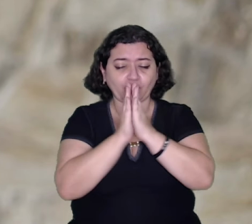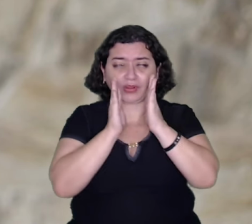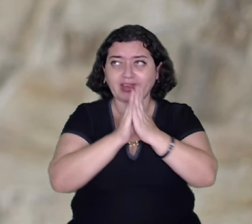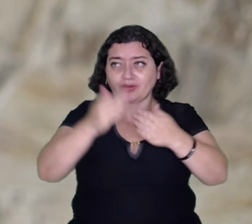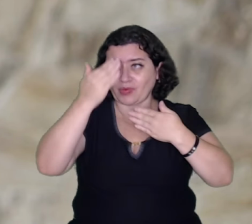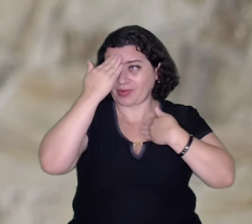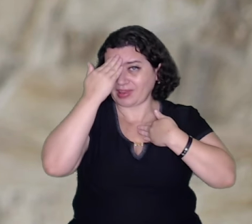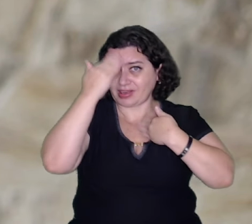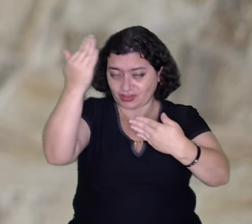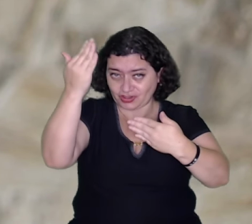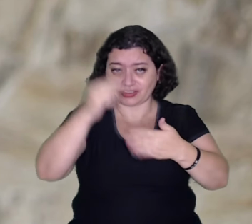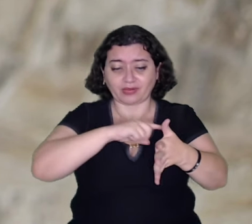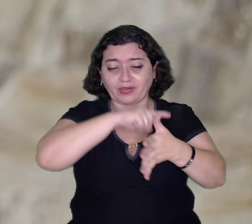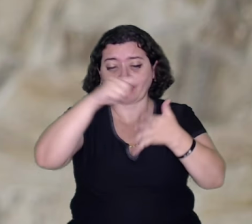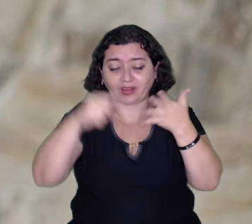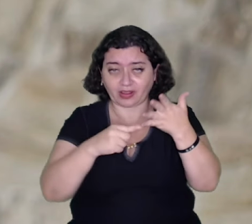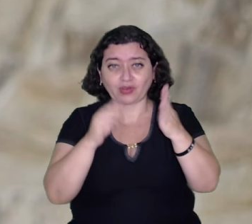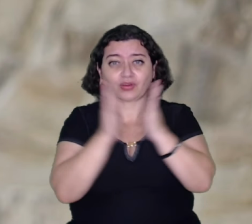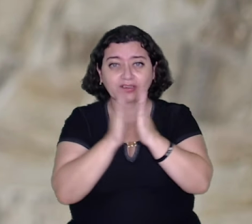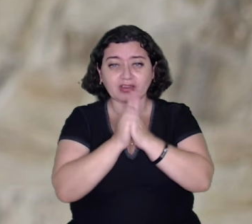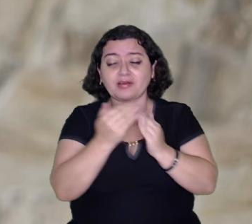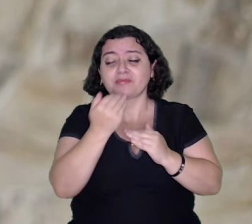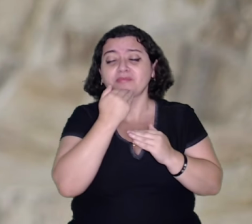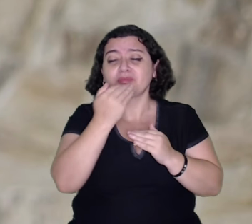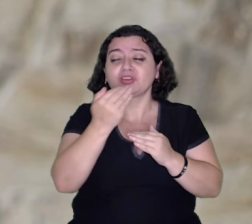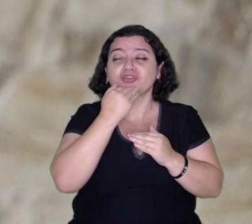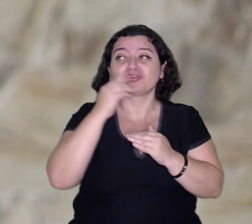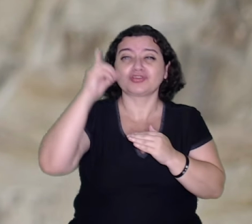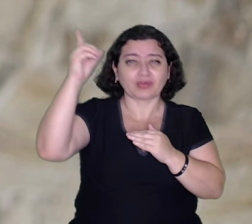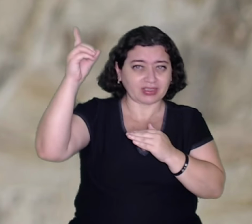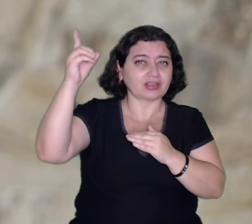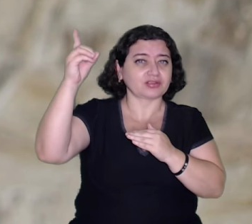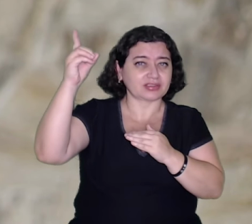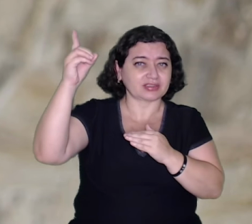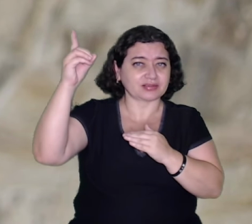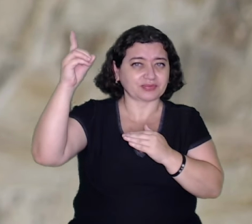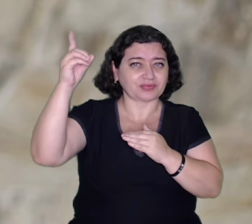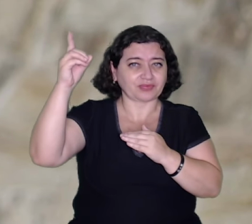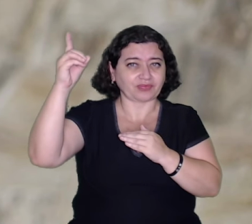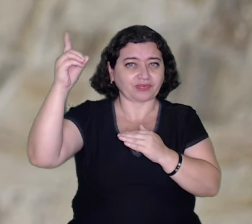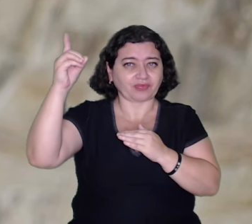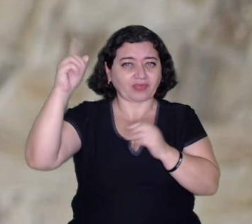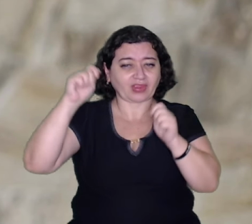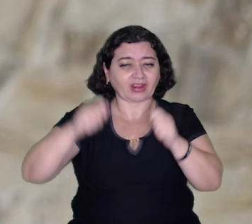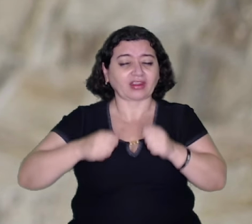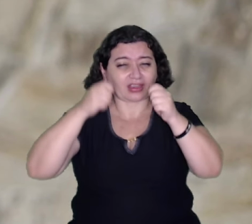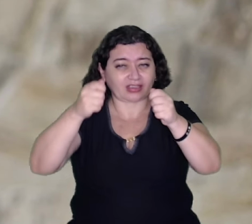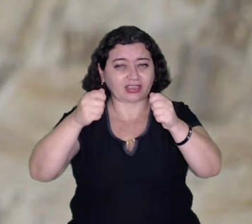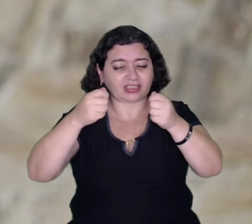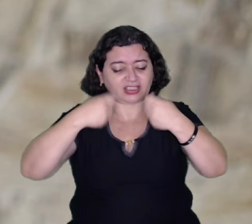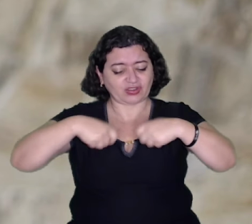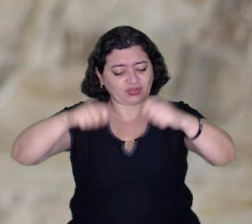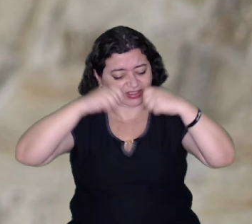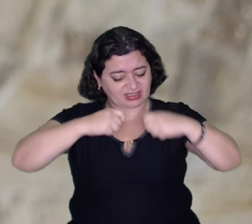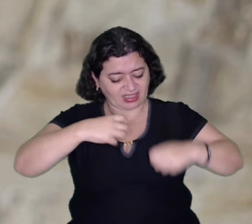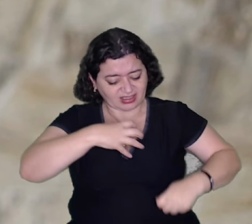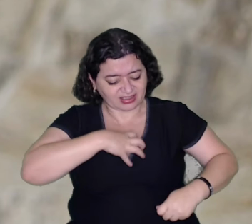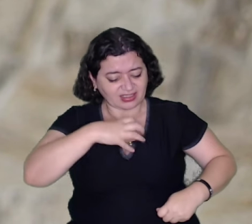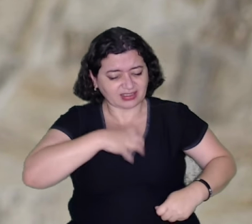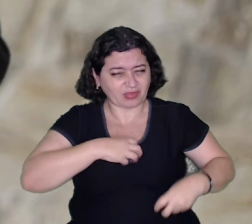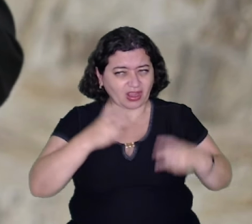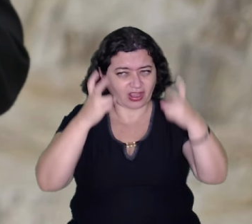gratidão. E nós estamos pedindo a Deus que dê a nós essa sensibilidade de